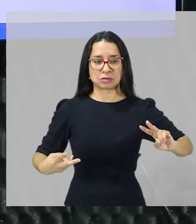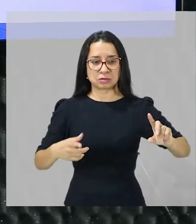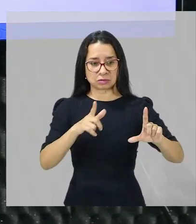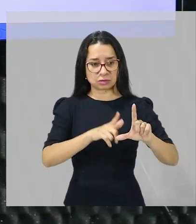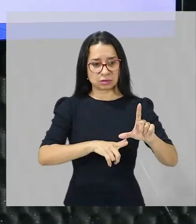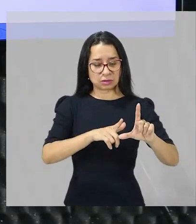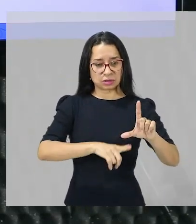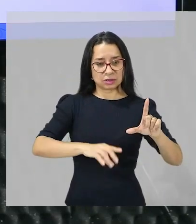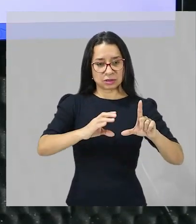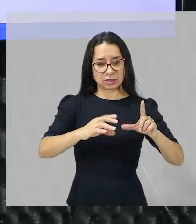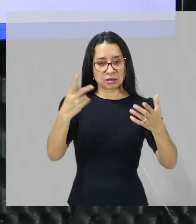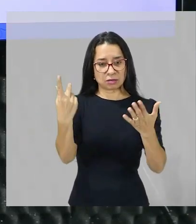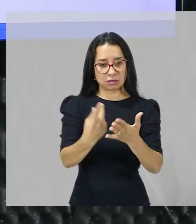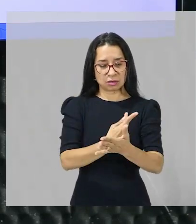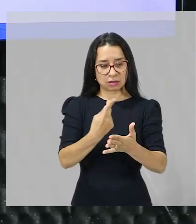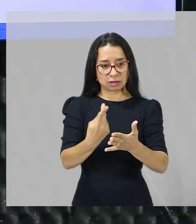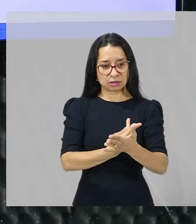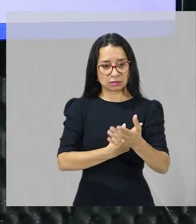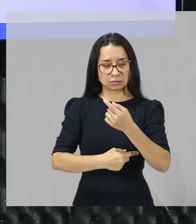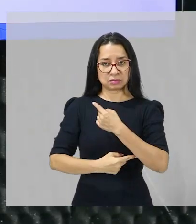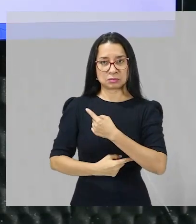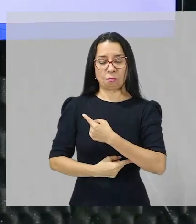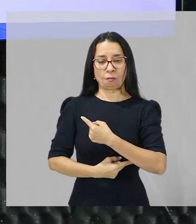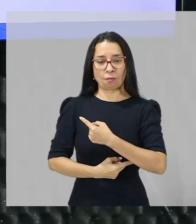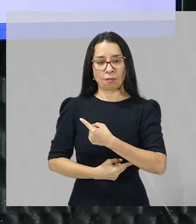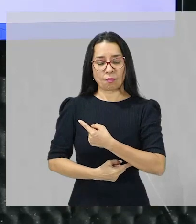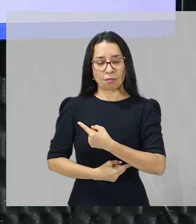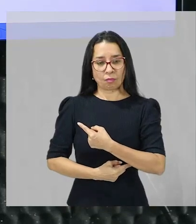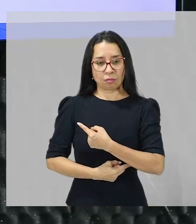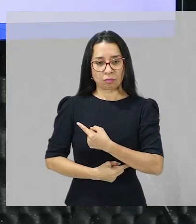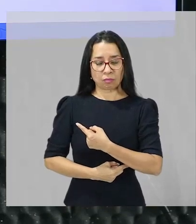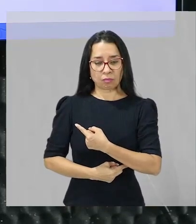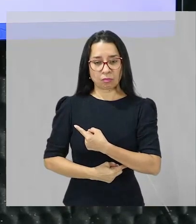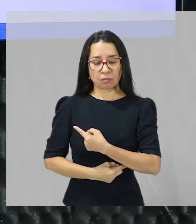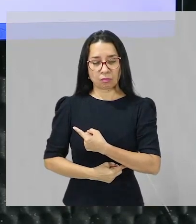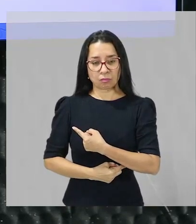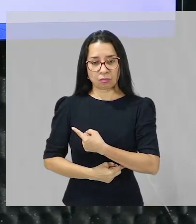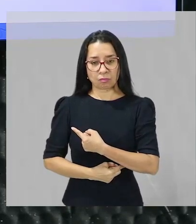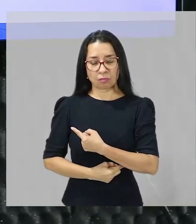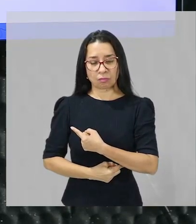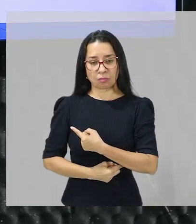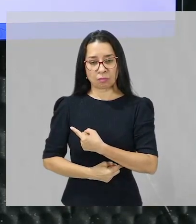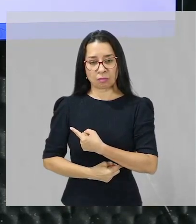ó, ele fala que ambas apresentam diferenças nos genótipos e